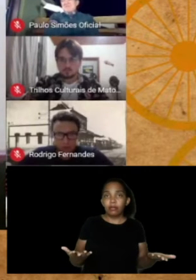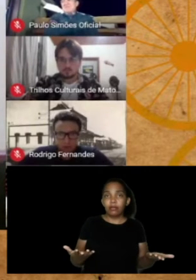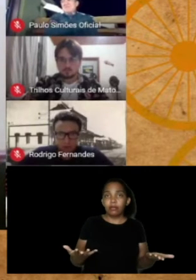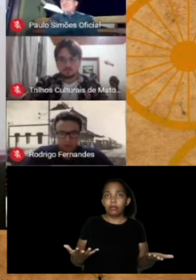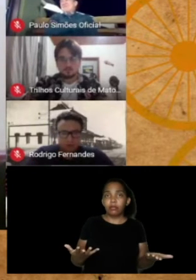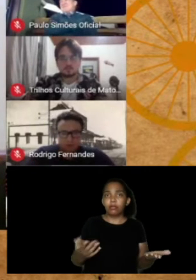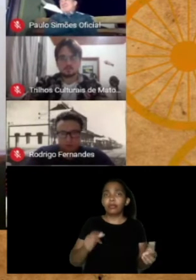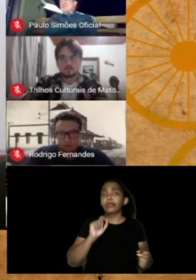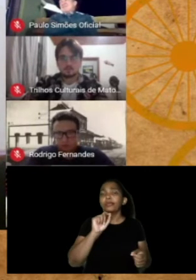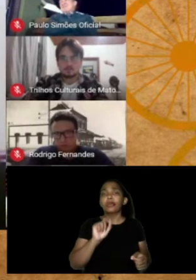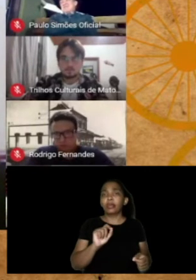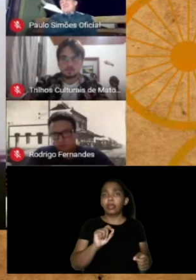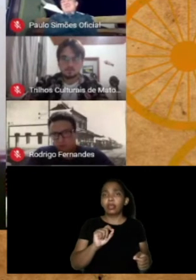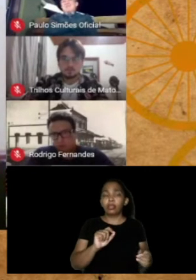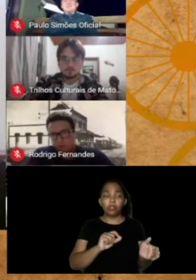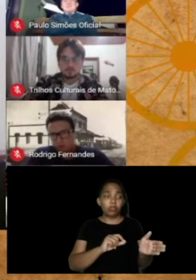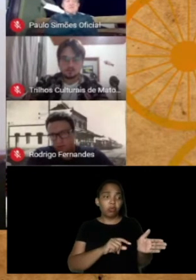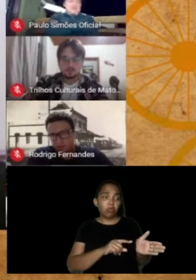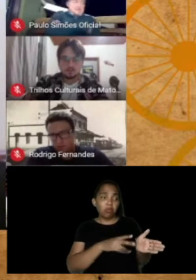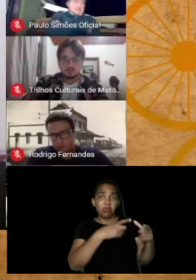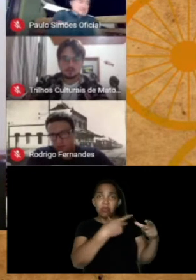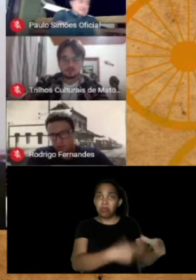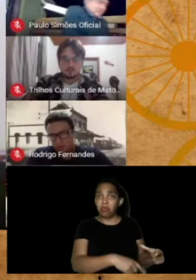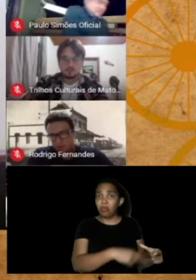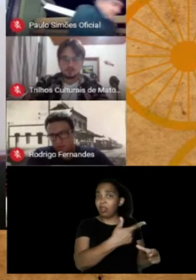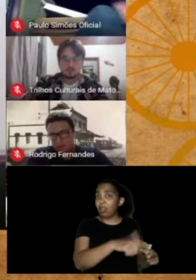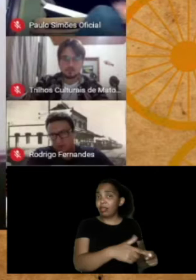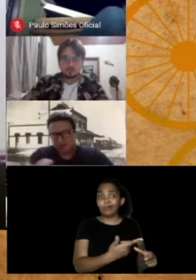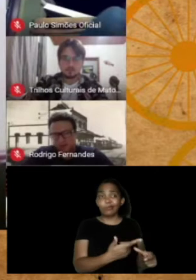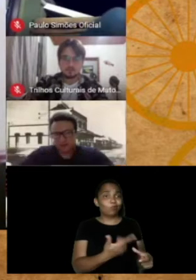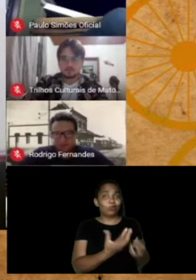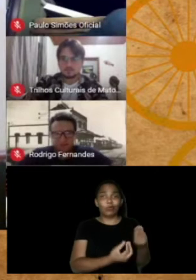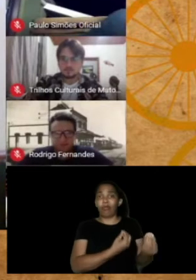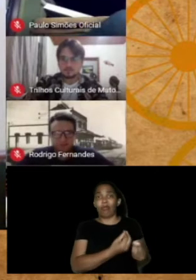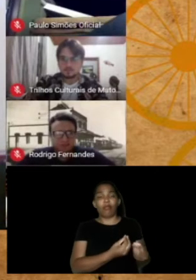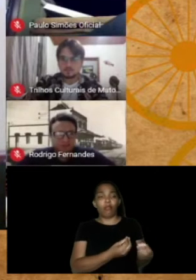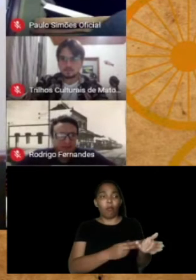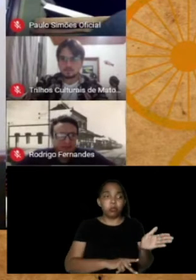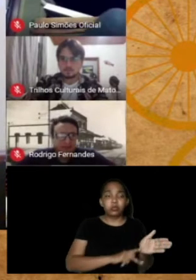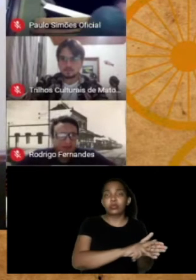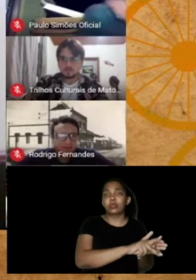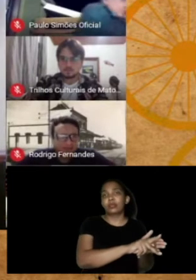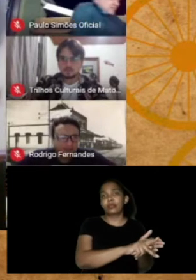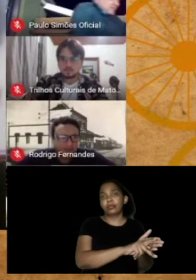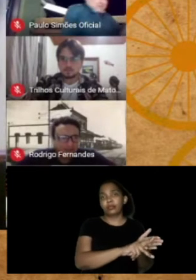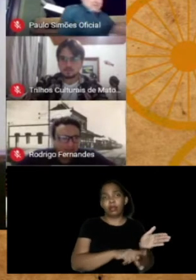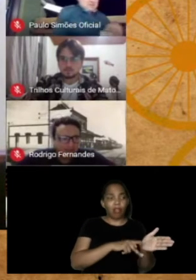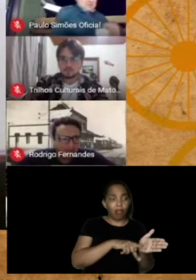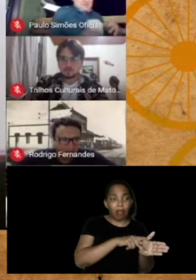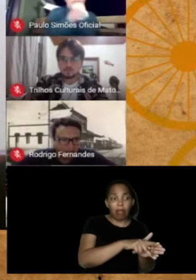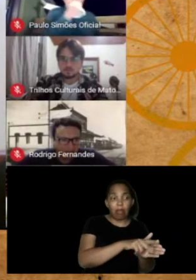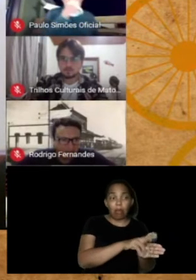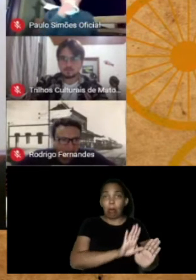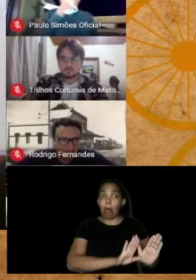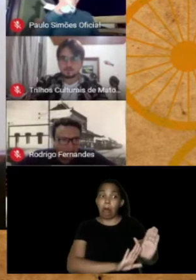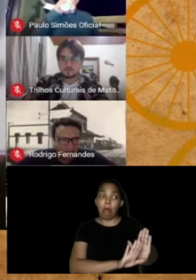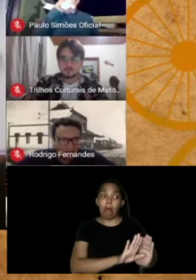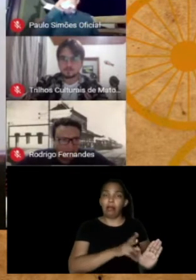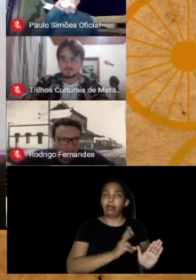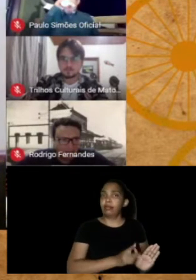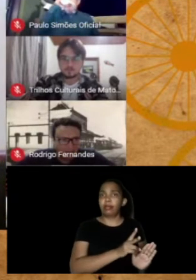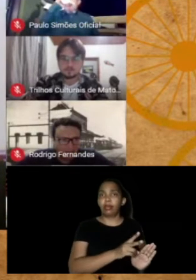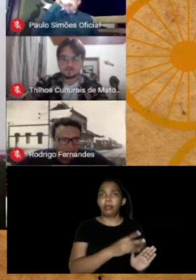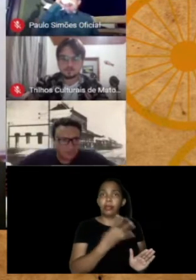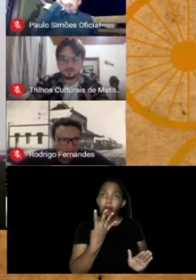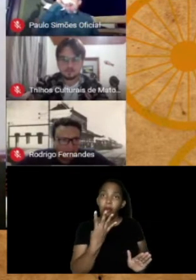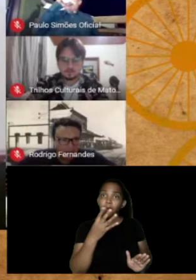via totalmente sem condição. E aí o trem tinha que andar com precaução todo o tempo, a 40